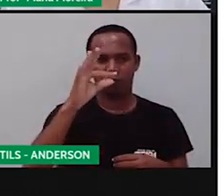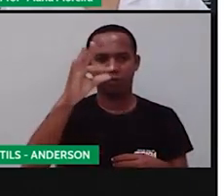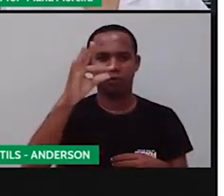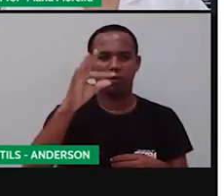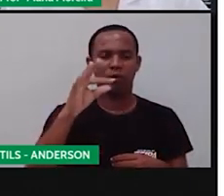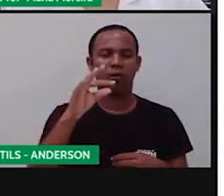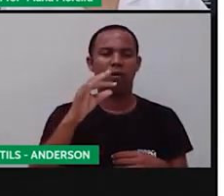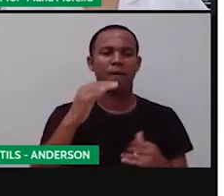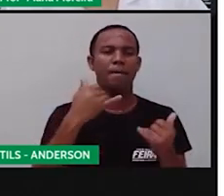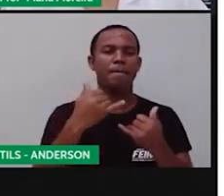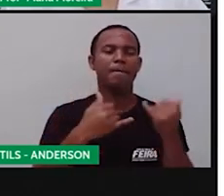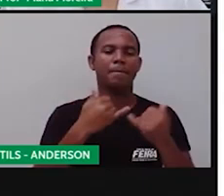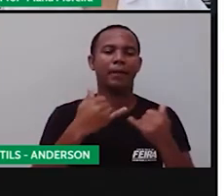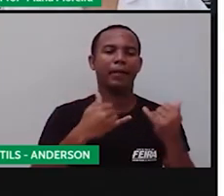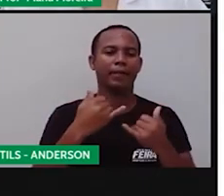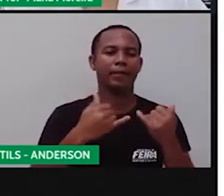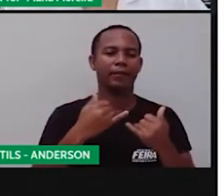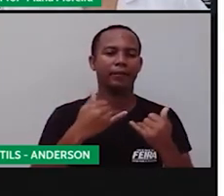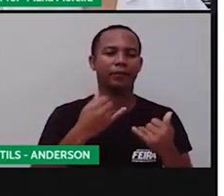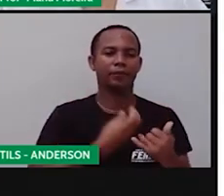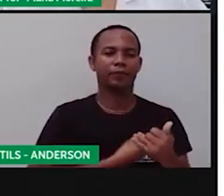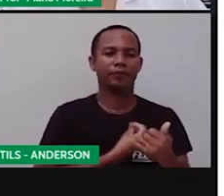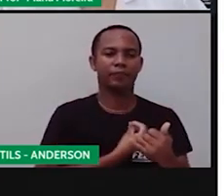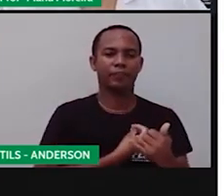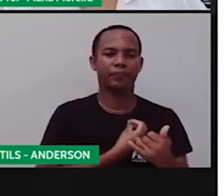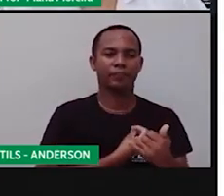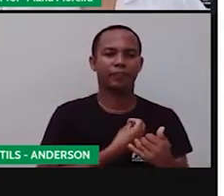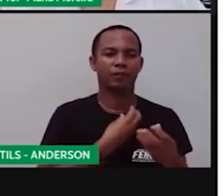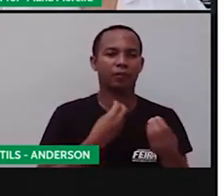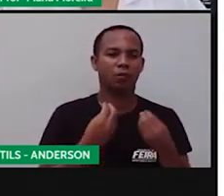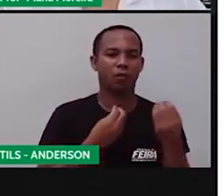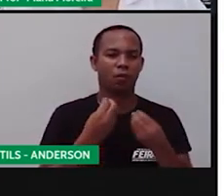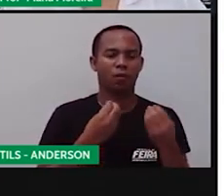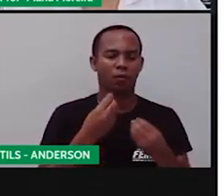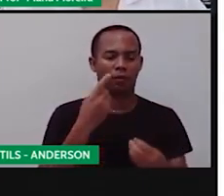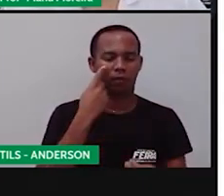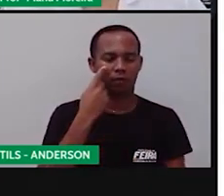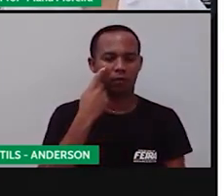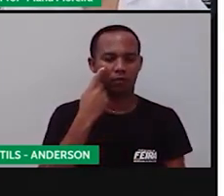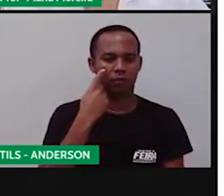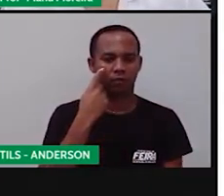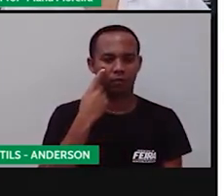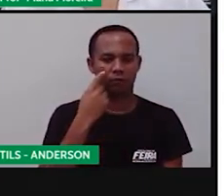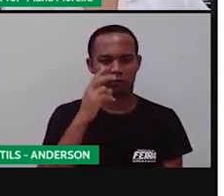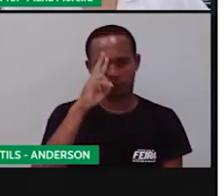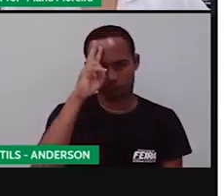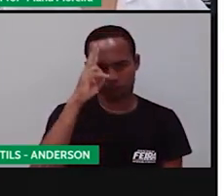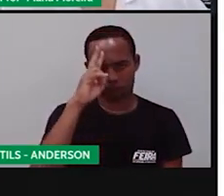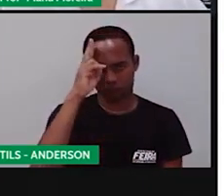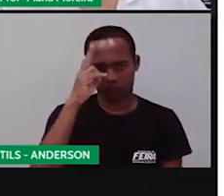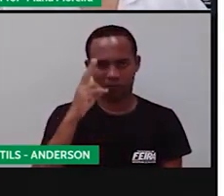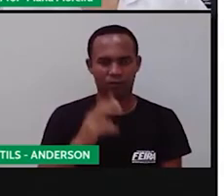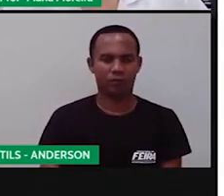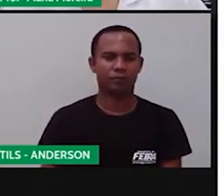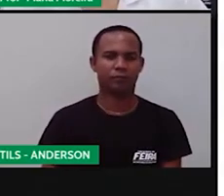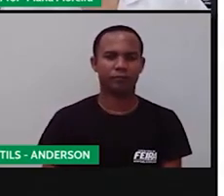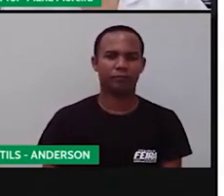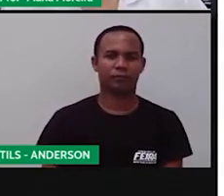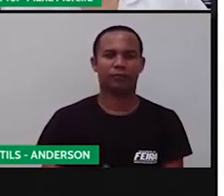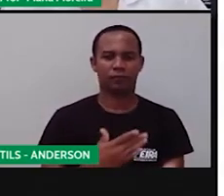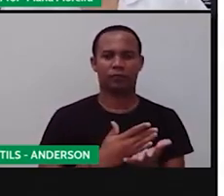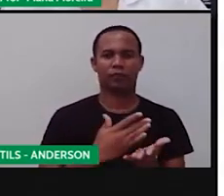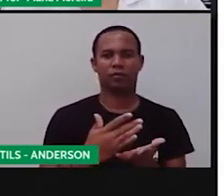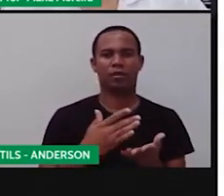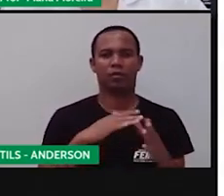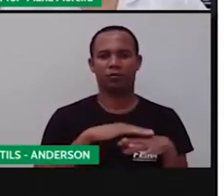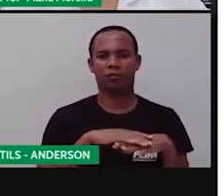brinquedo aí que ganha vida. Vamos ouvir, depois que a gente ouvir essa historinha, vamos, né, começar a